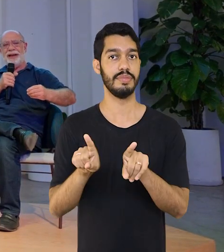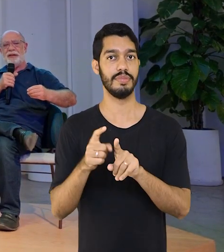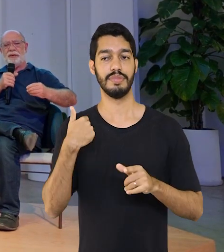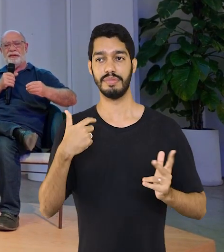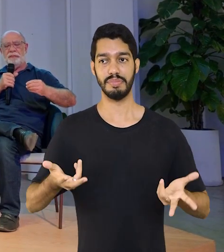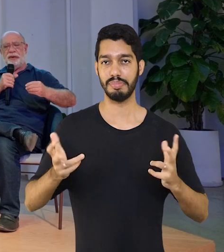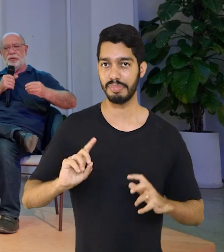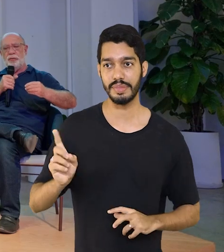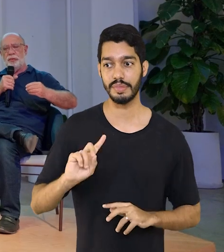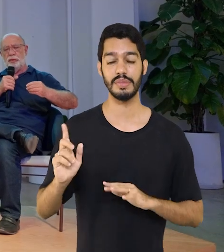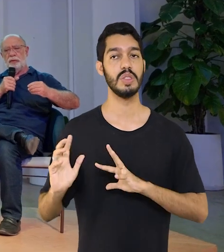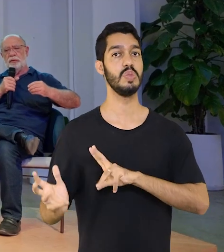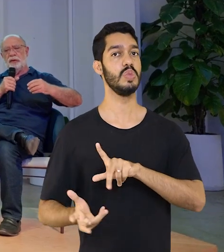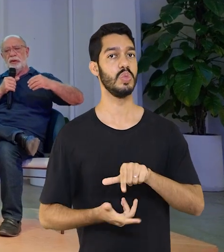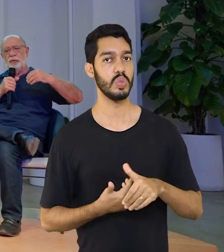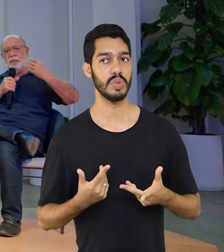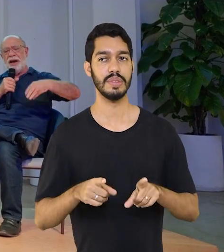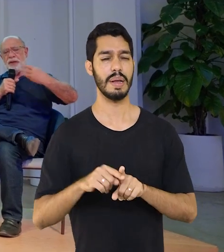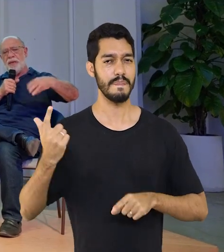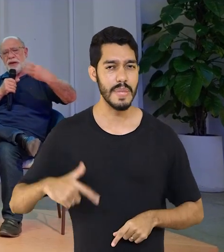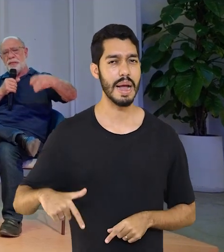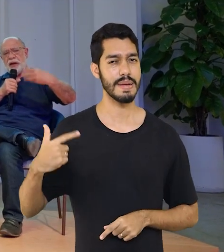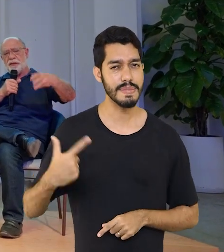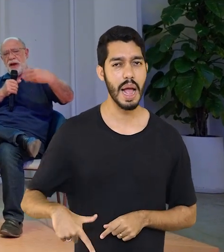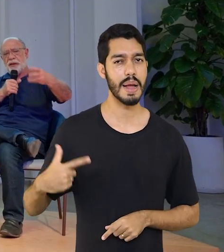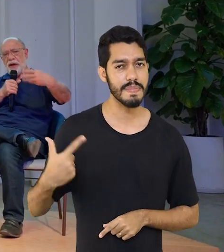sem deixar de perceber que o mundo do mais,